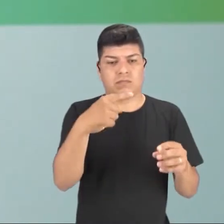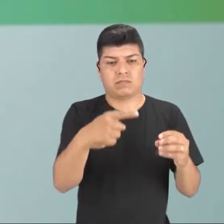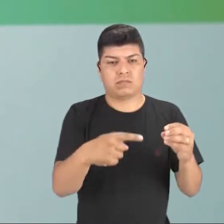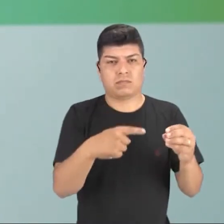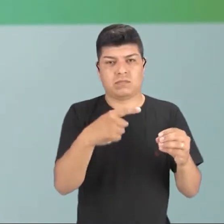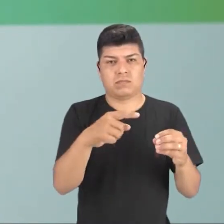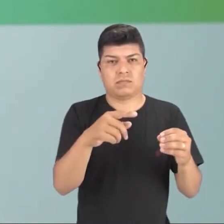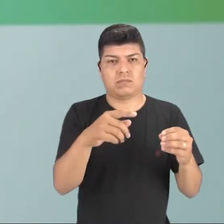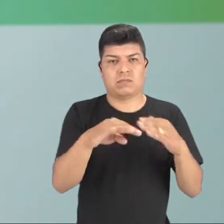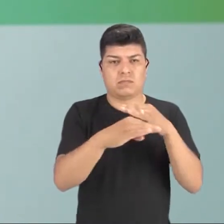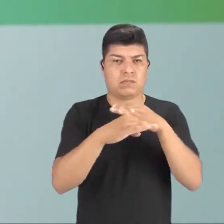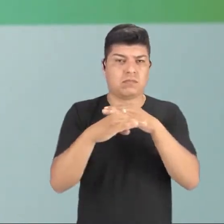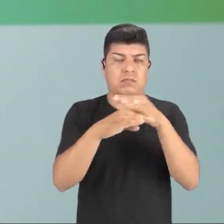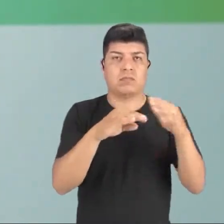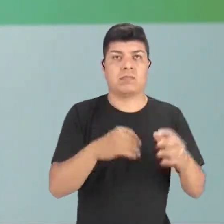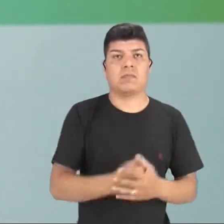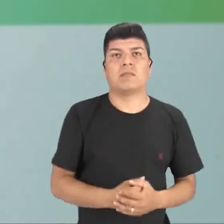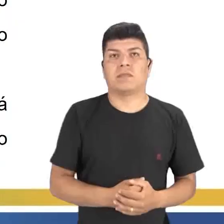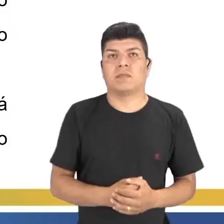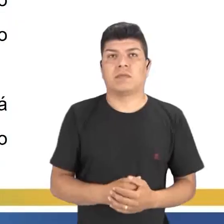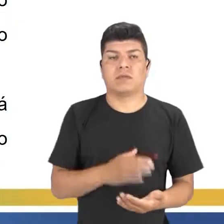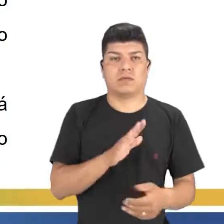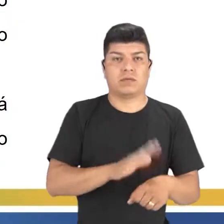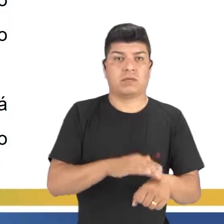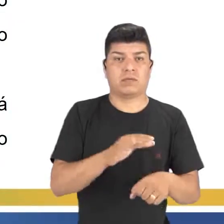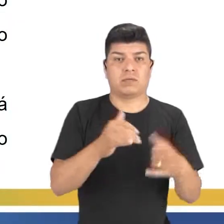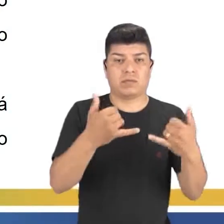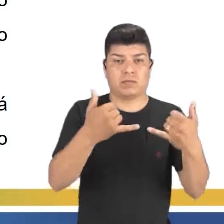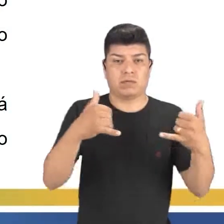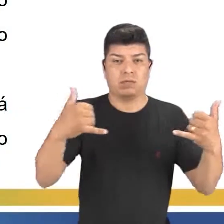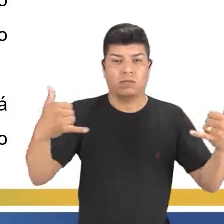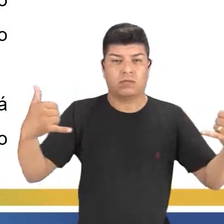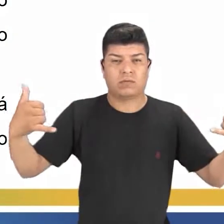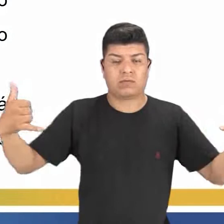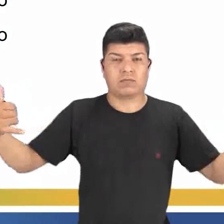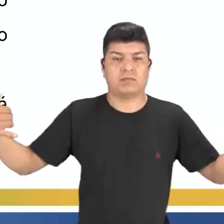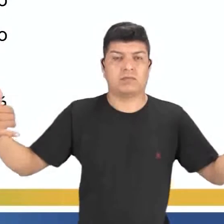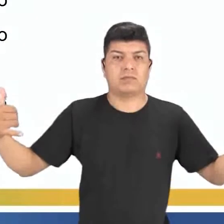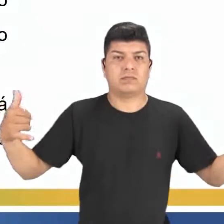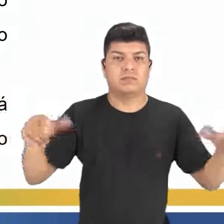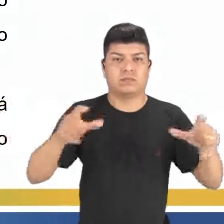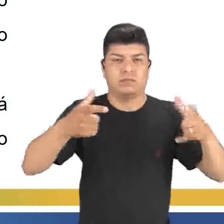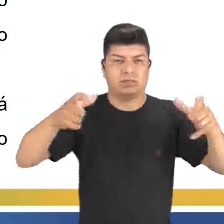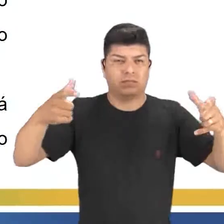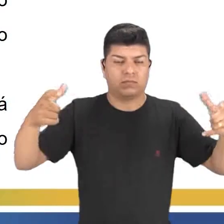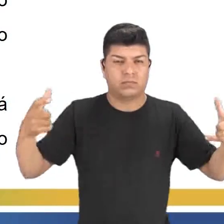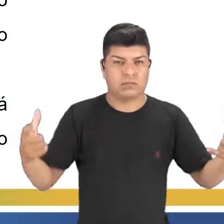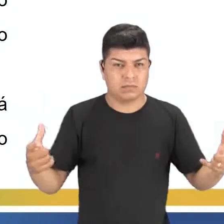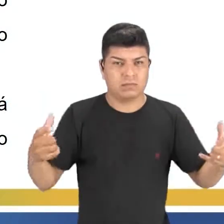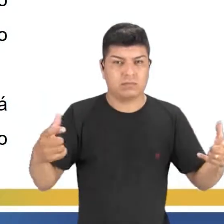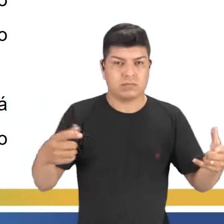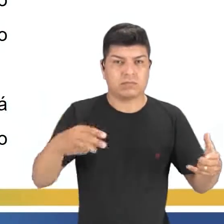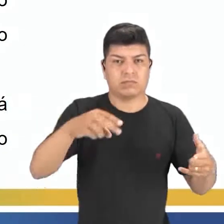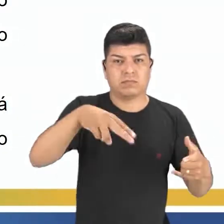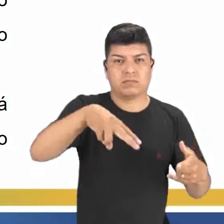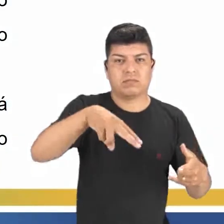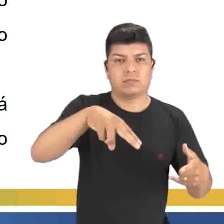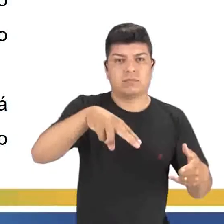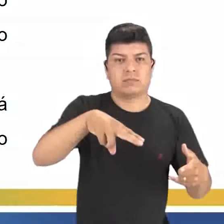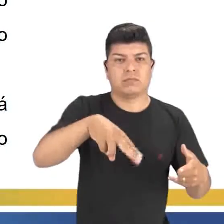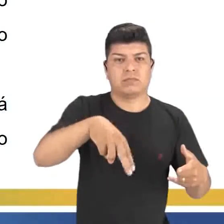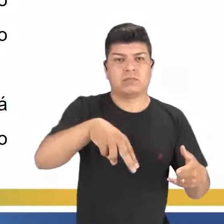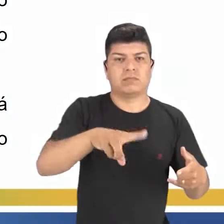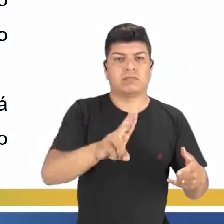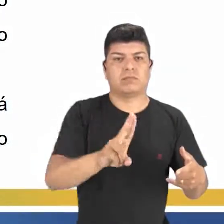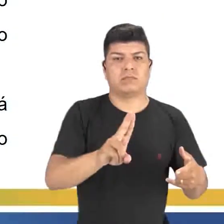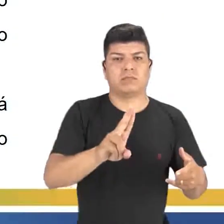e paralelo. Quanto mais comprido for o solenoide, mais uniforme será o campo magnético interno